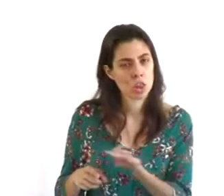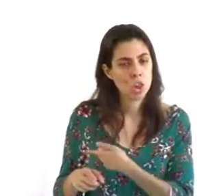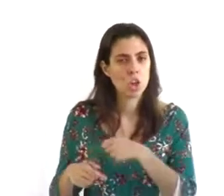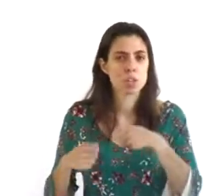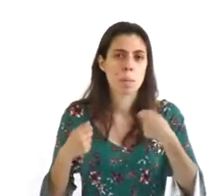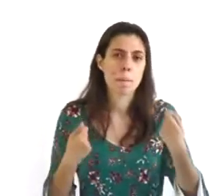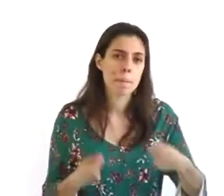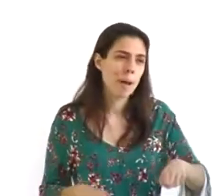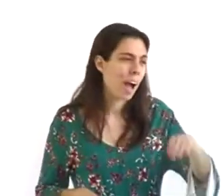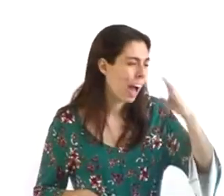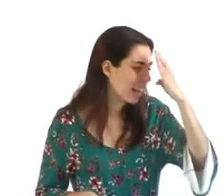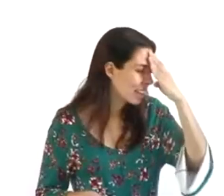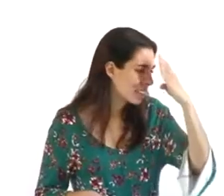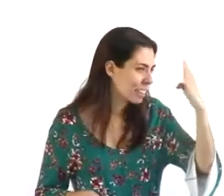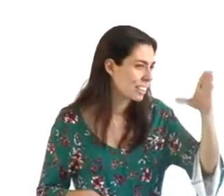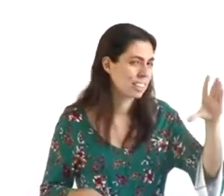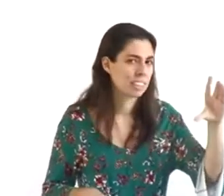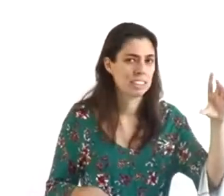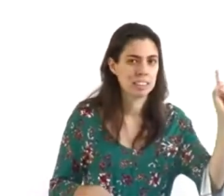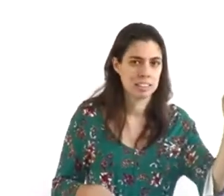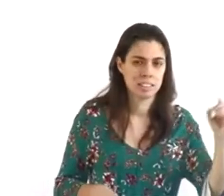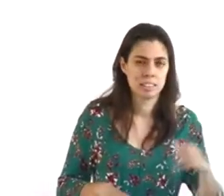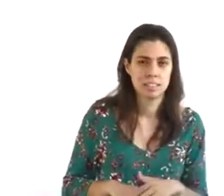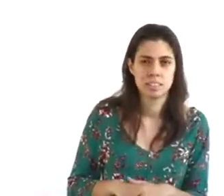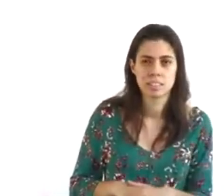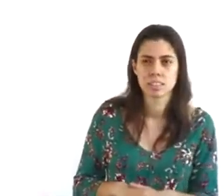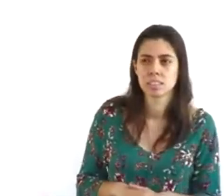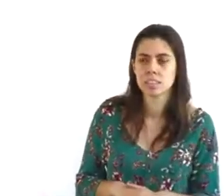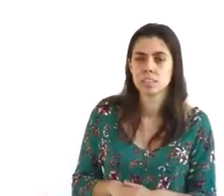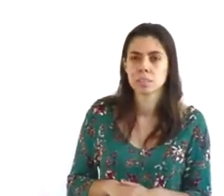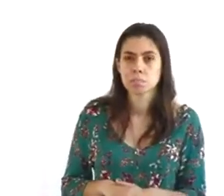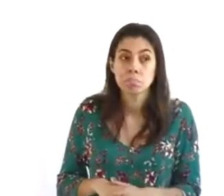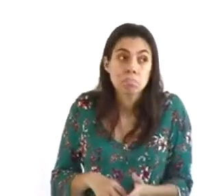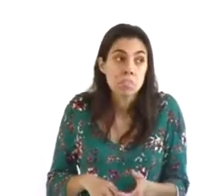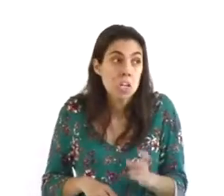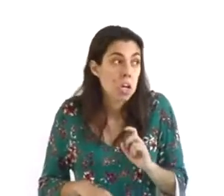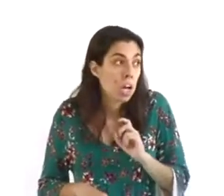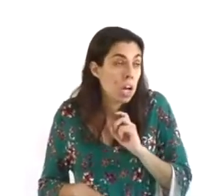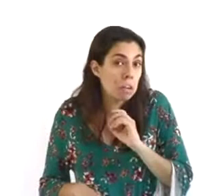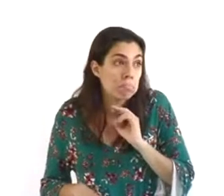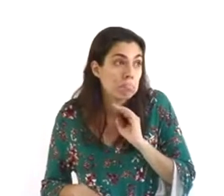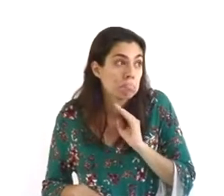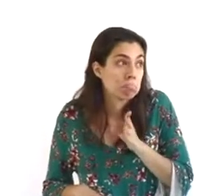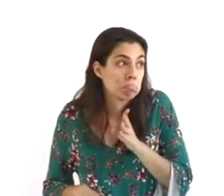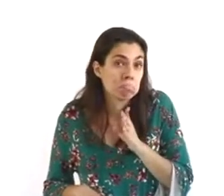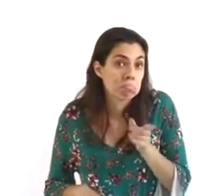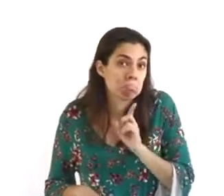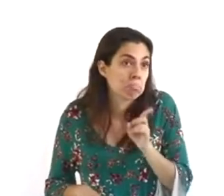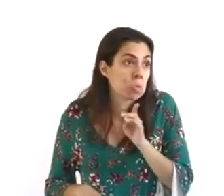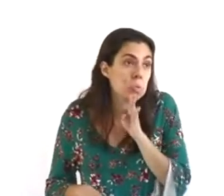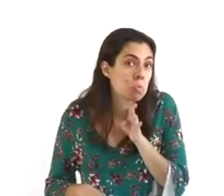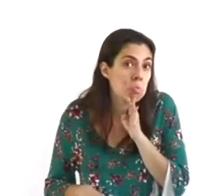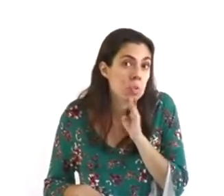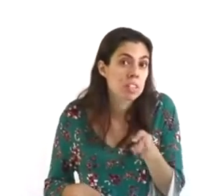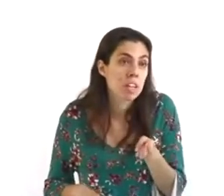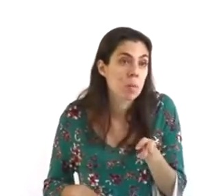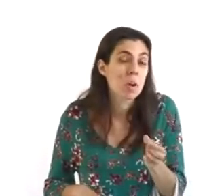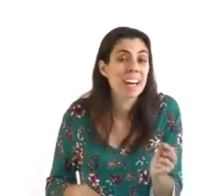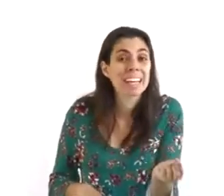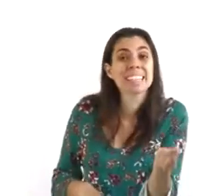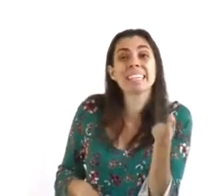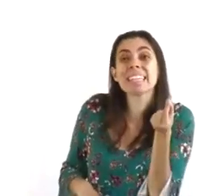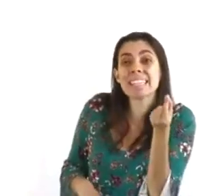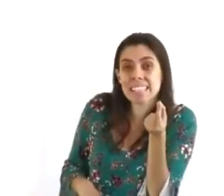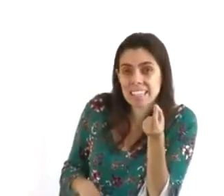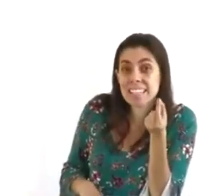como o grande salmo. Nós não sabemos quem é o seu autor humano, mas alguém, provavelmente um levita, entoou